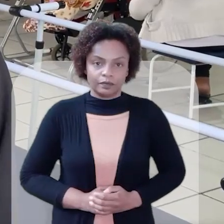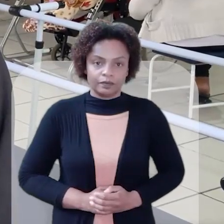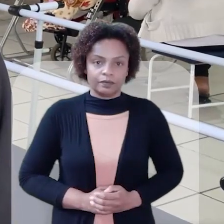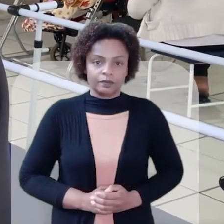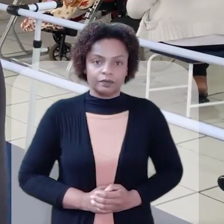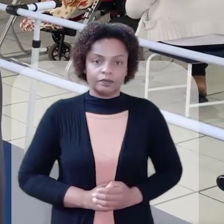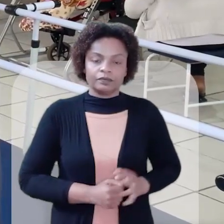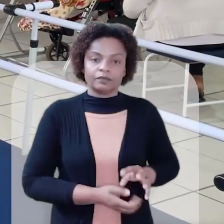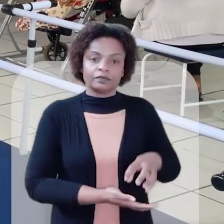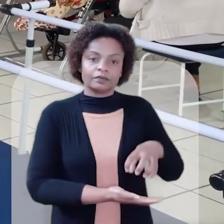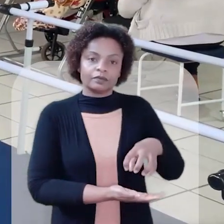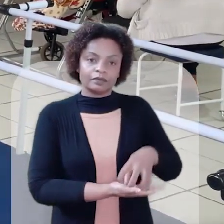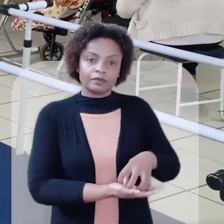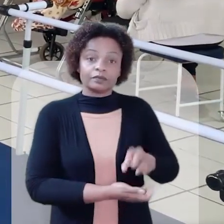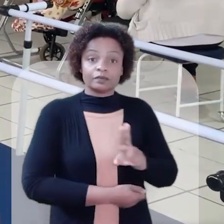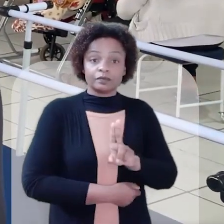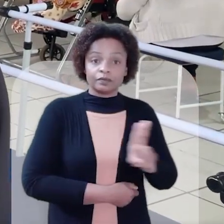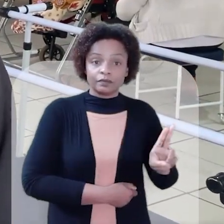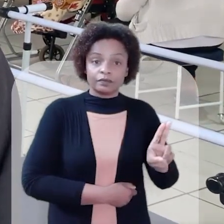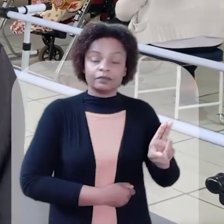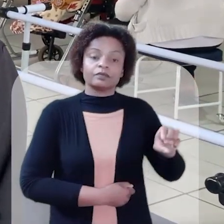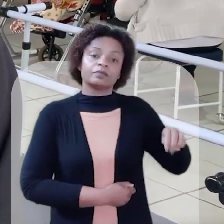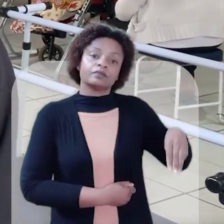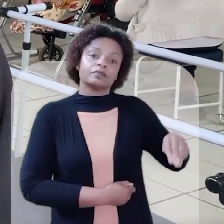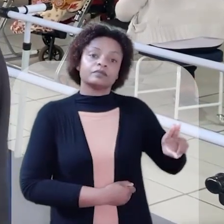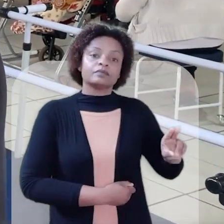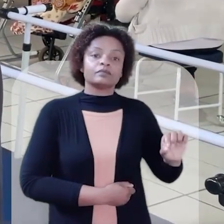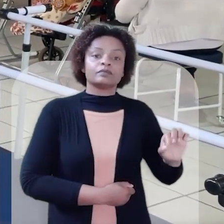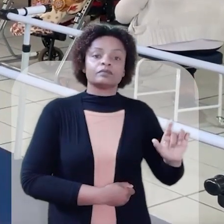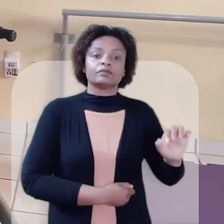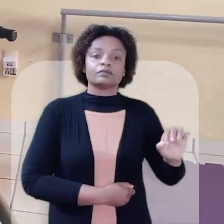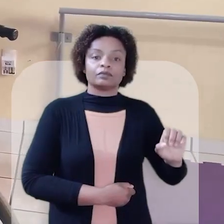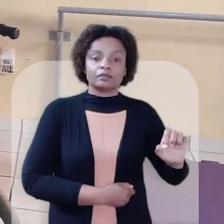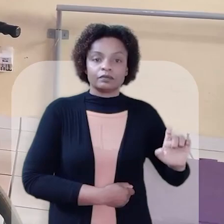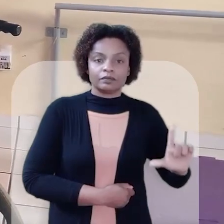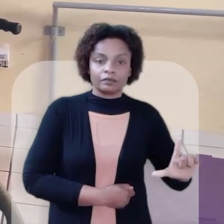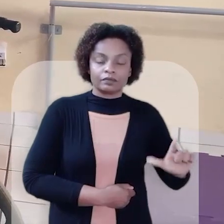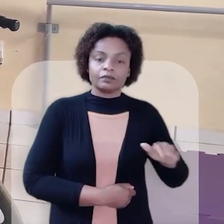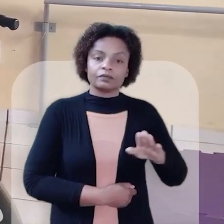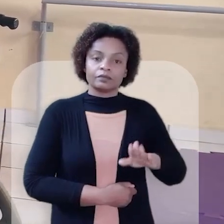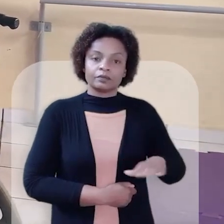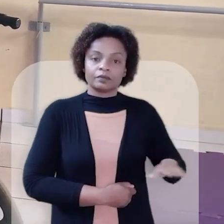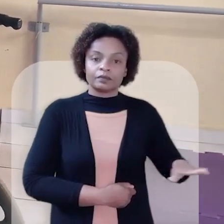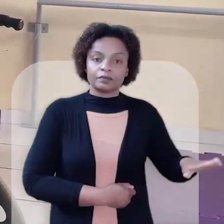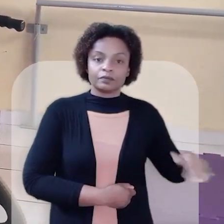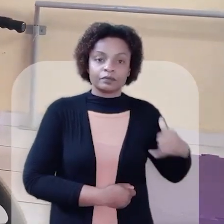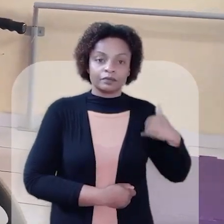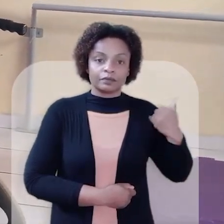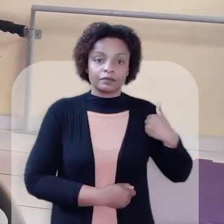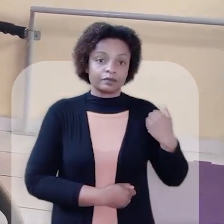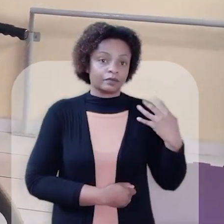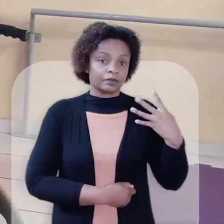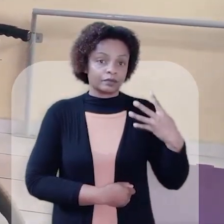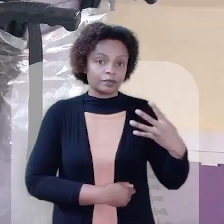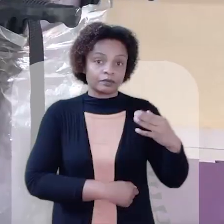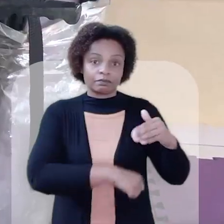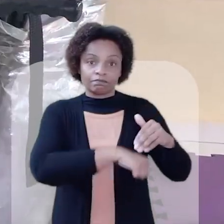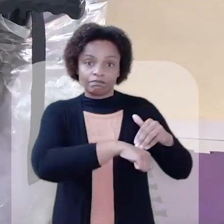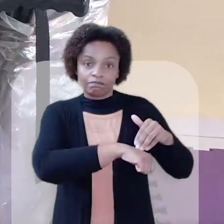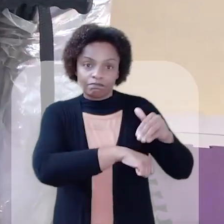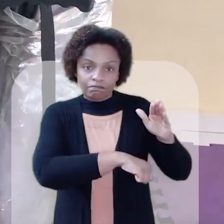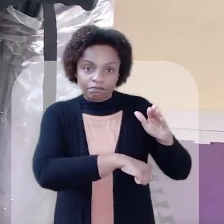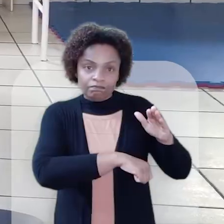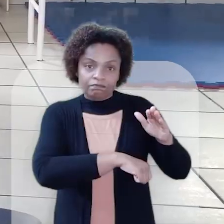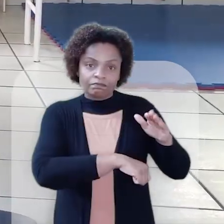No nosso setor aqui, chamado de multifuncional, ele recebe crianças a partir dos 4 anos de idade que não atingiram